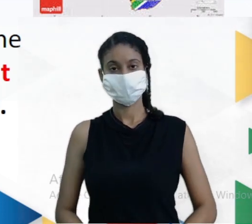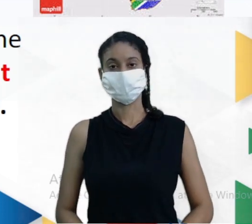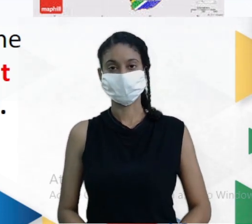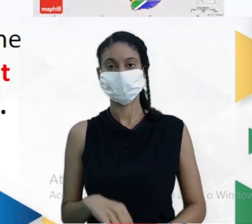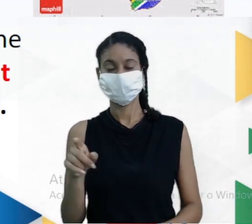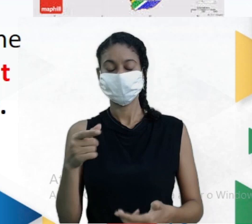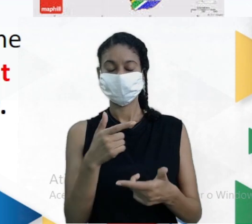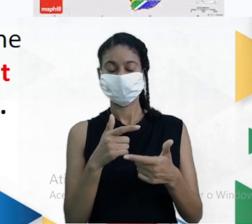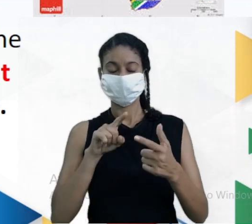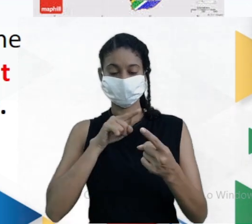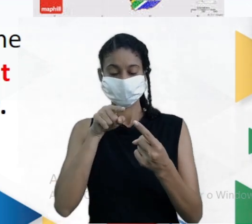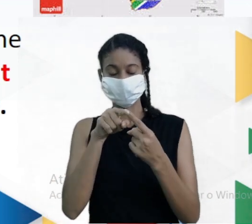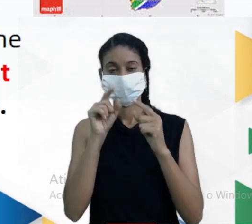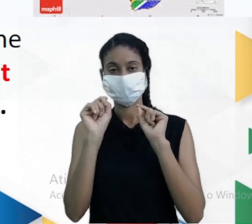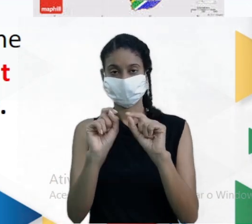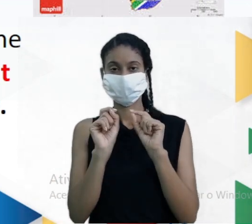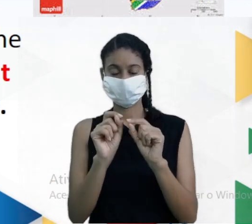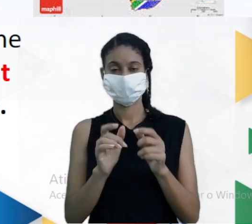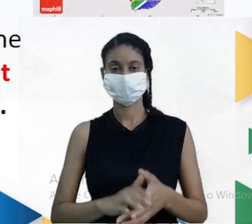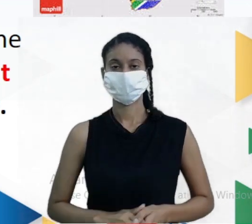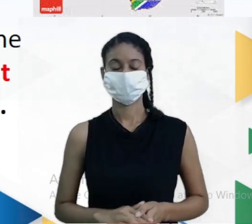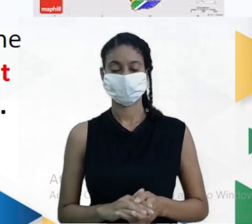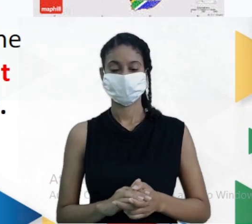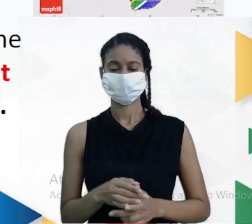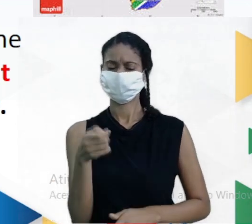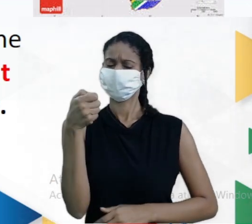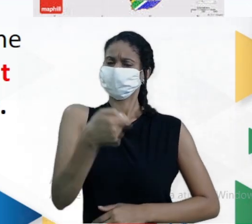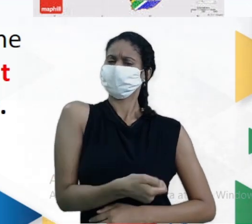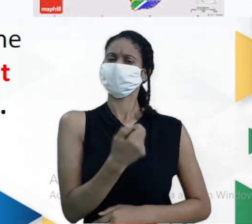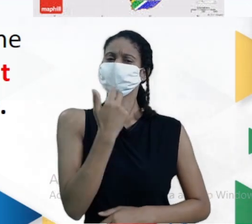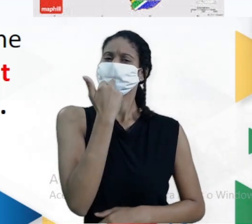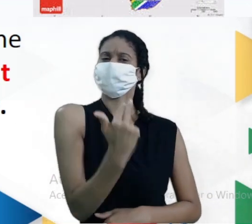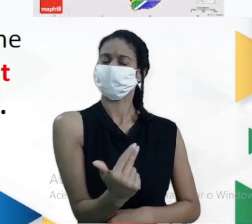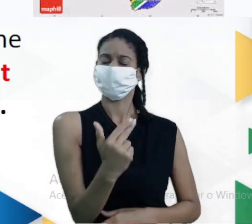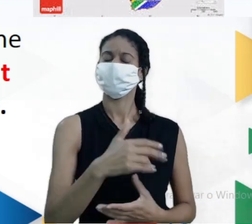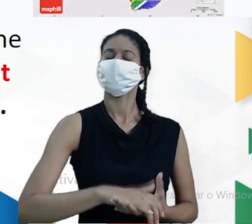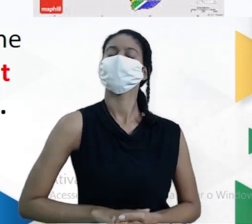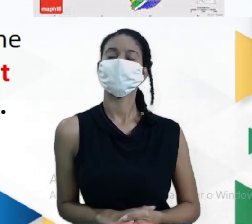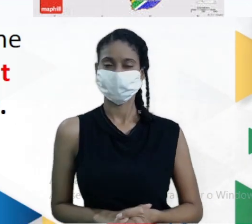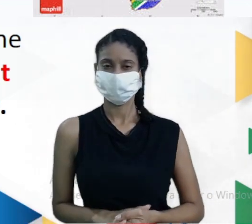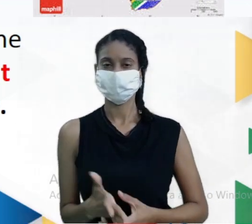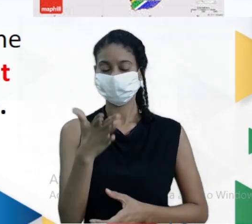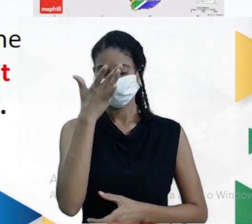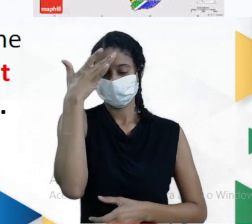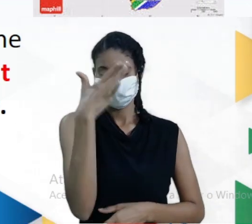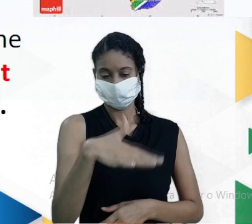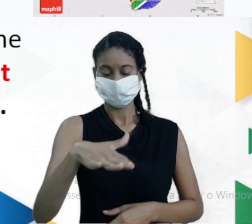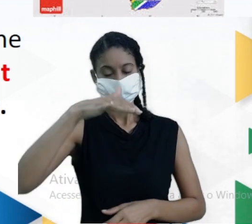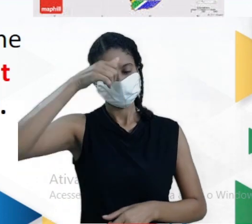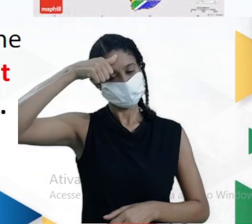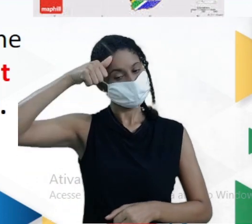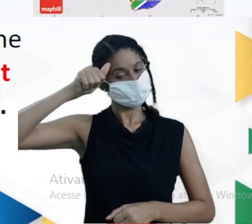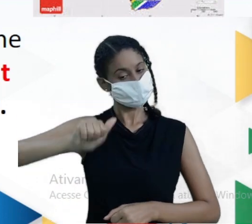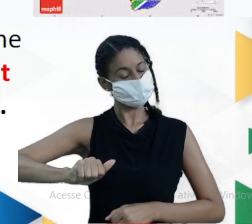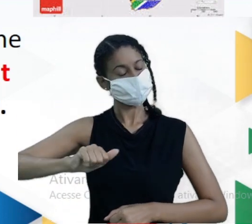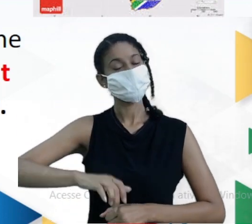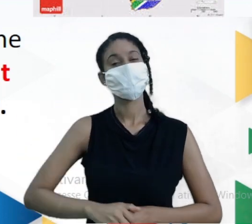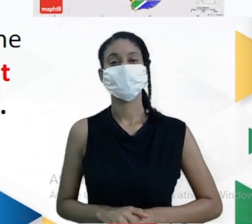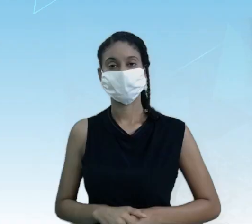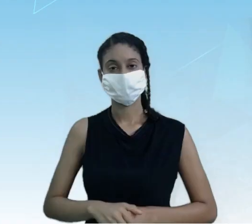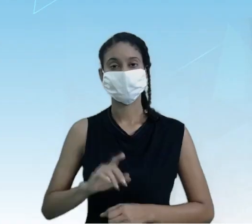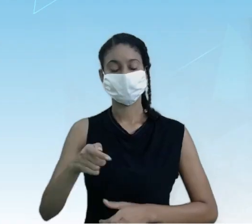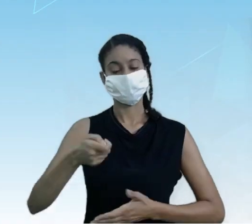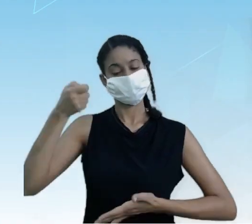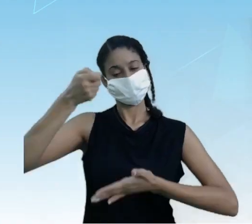dos grandes propósitos era impor a língua, né? O seu idioma para a população africana. Então, veja que é uma